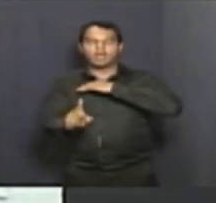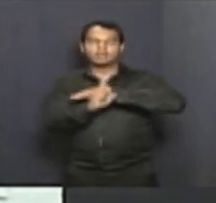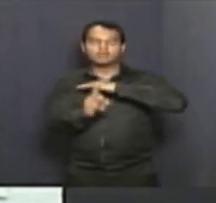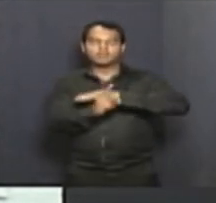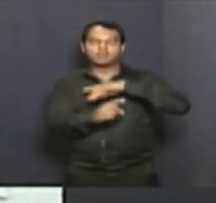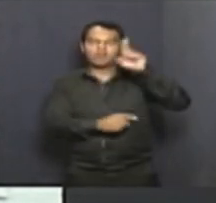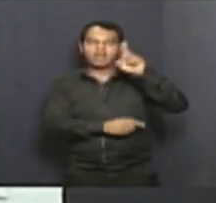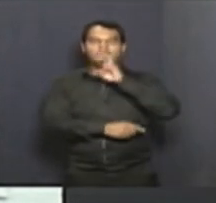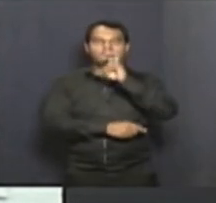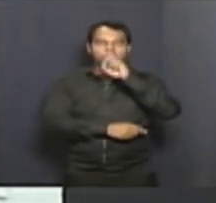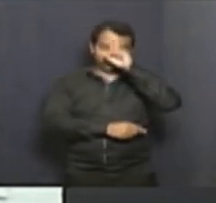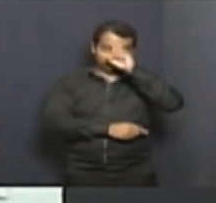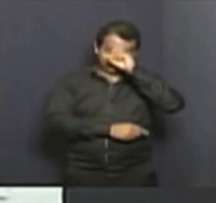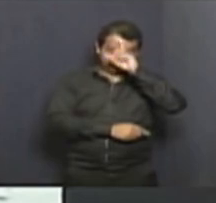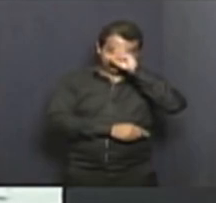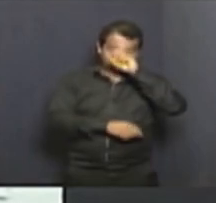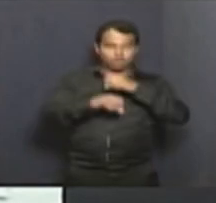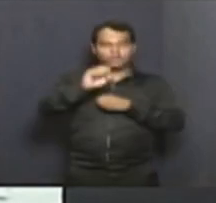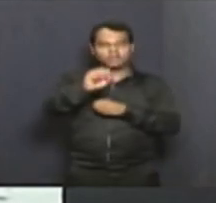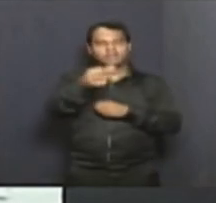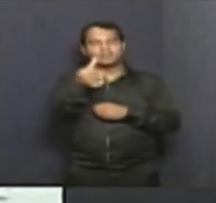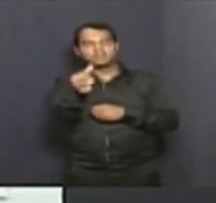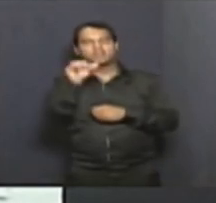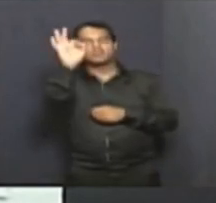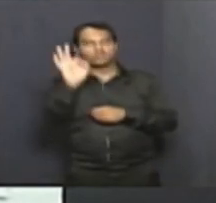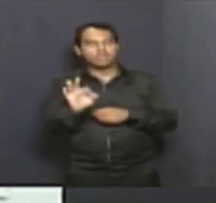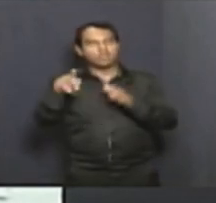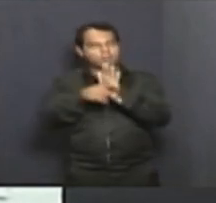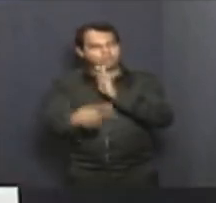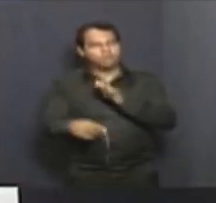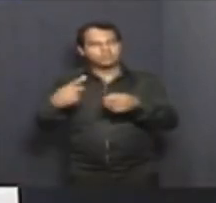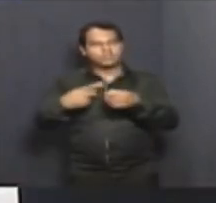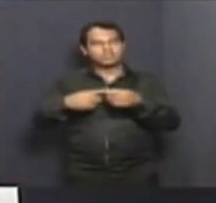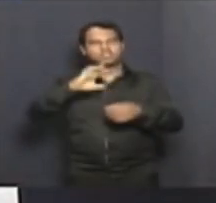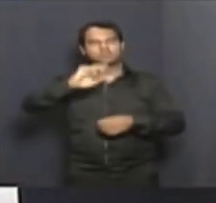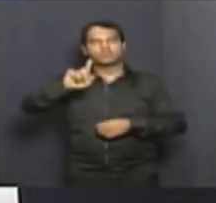86% são de pacientes aqui de campo grande